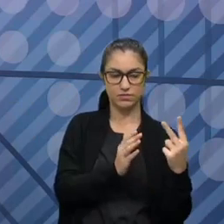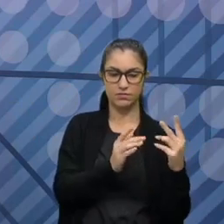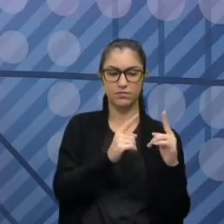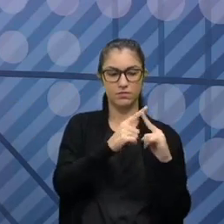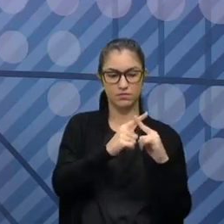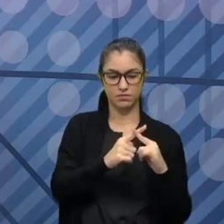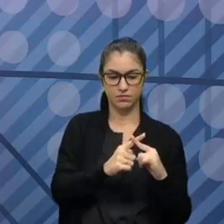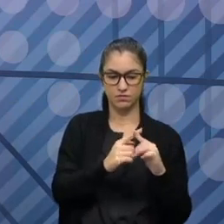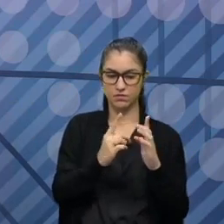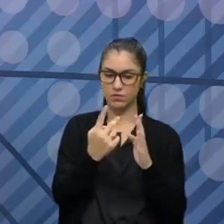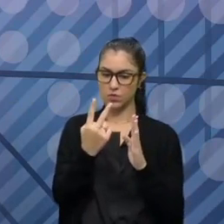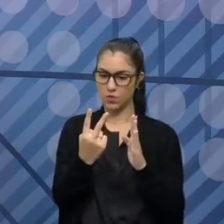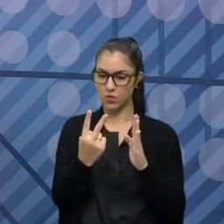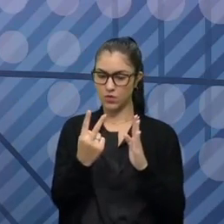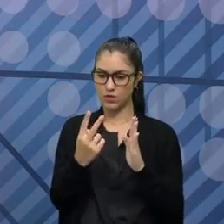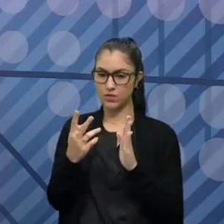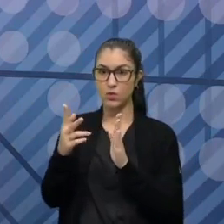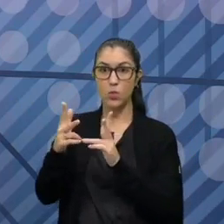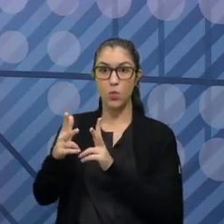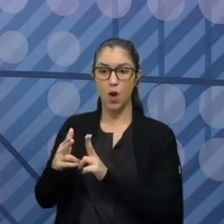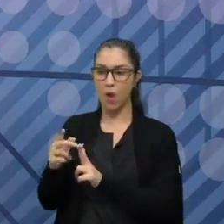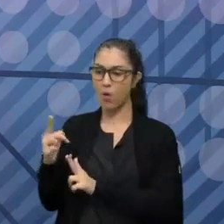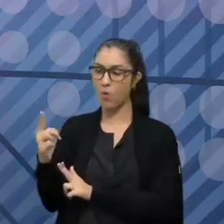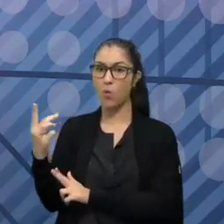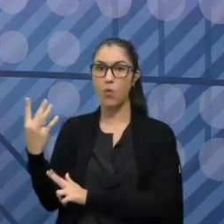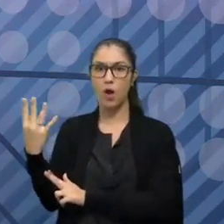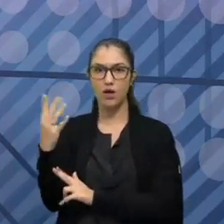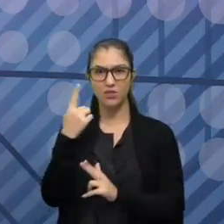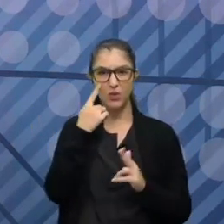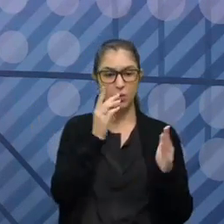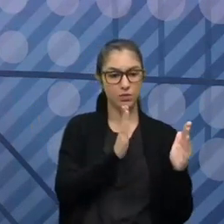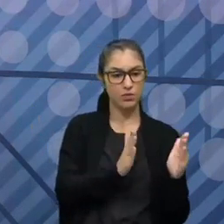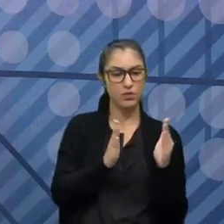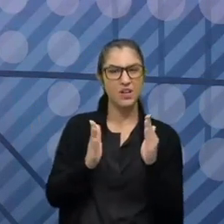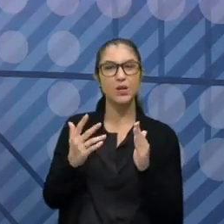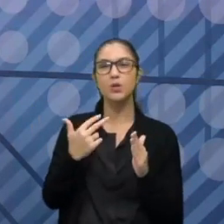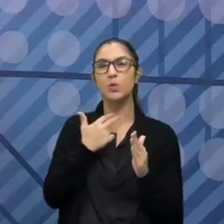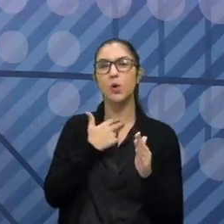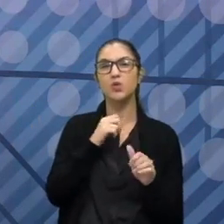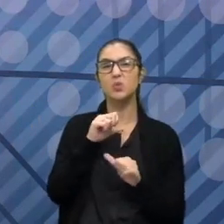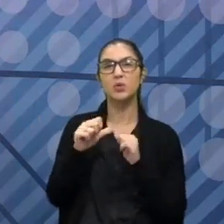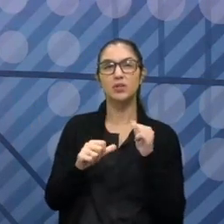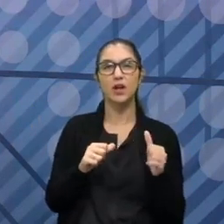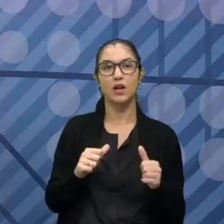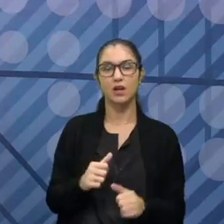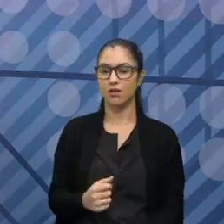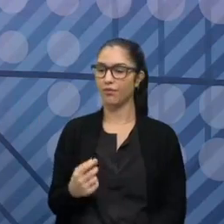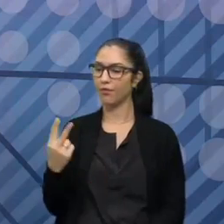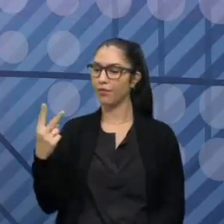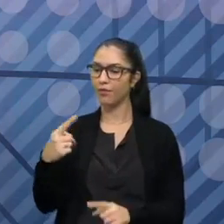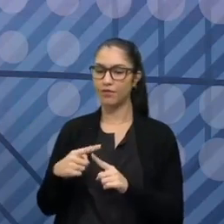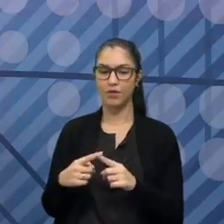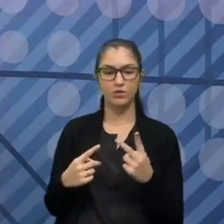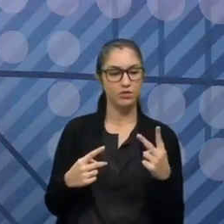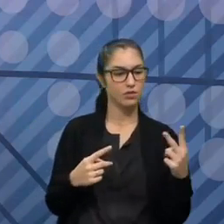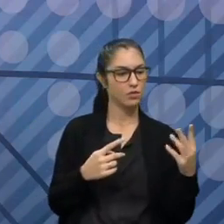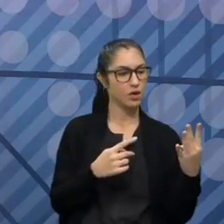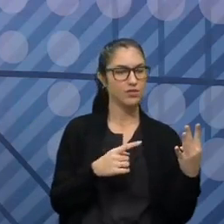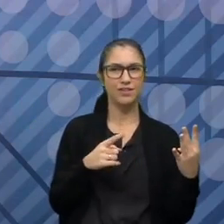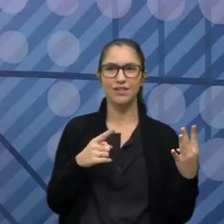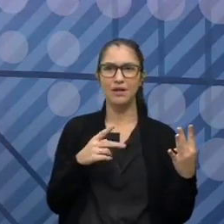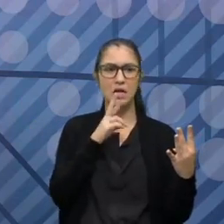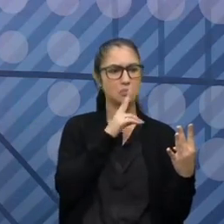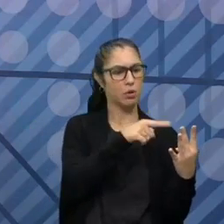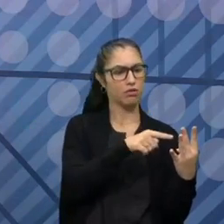vai mudando e a resposta 4. Eu não posso daí mudar 2 vezes 2, 4. Uma hora a resposta está aqui, outra